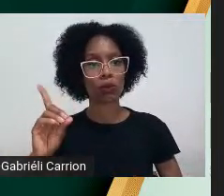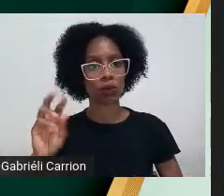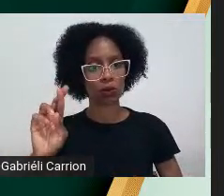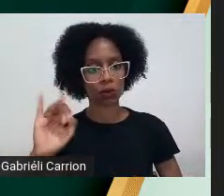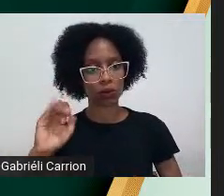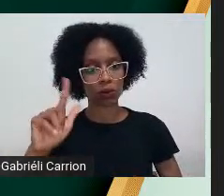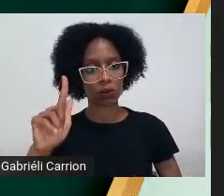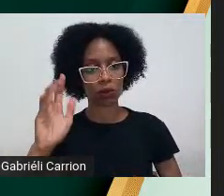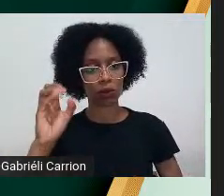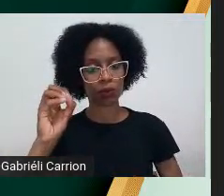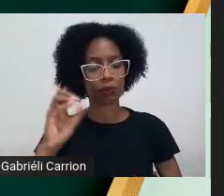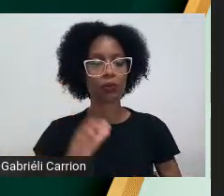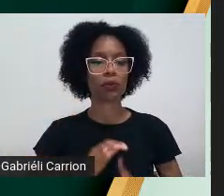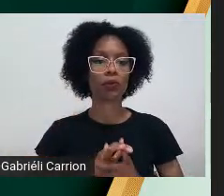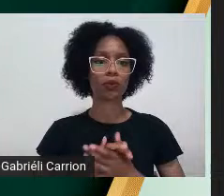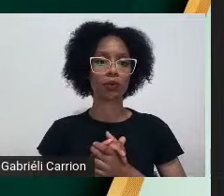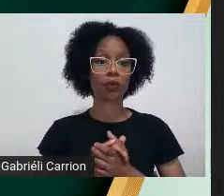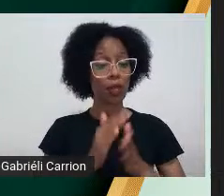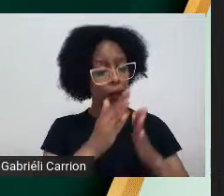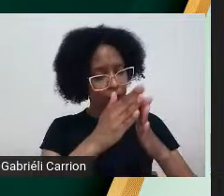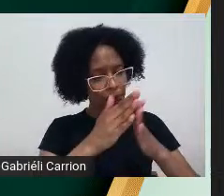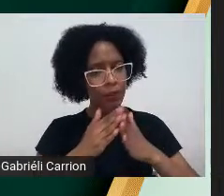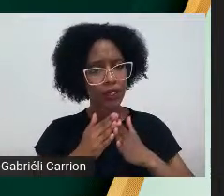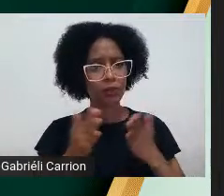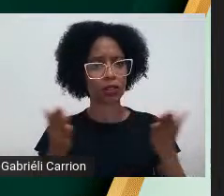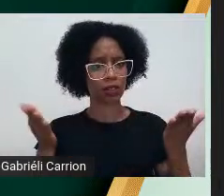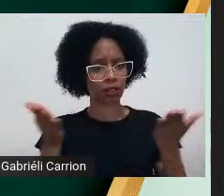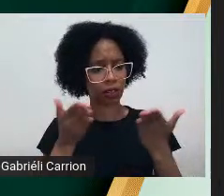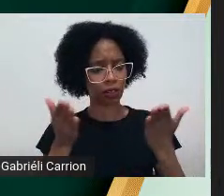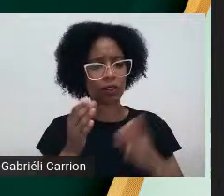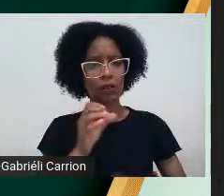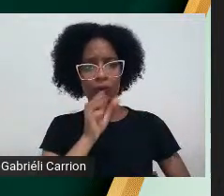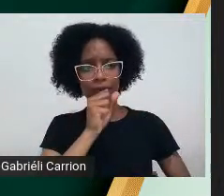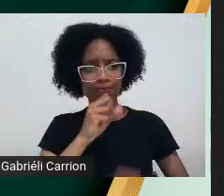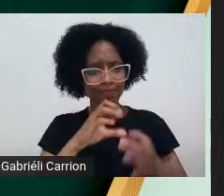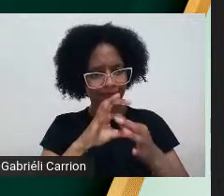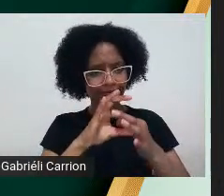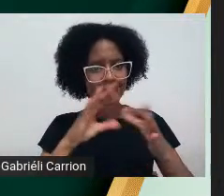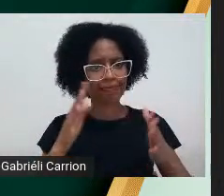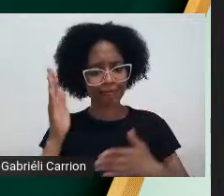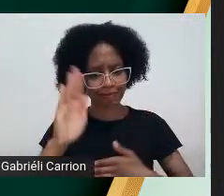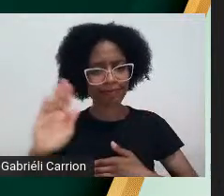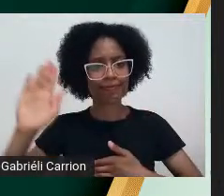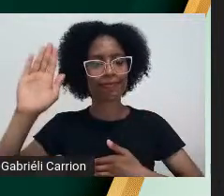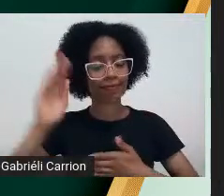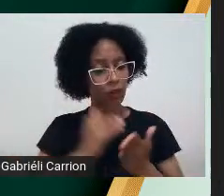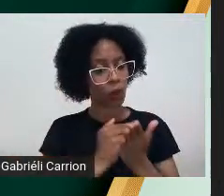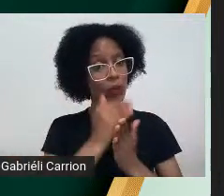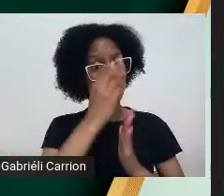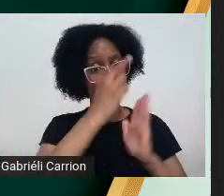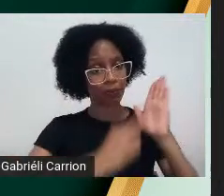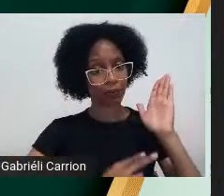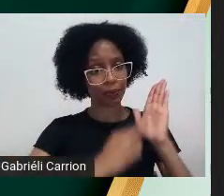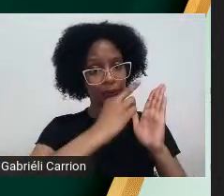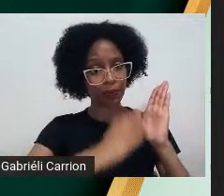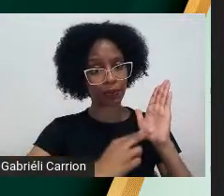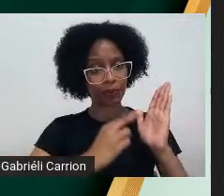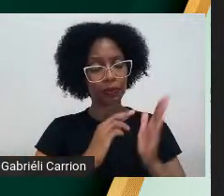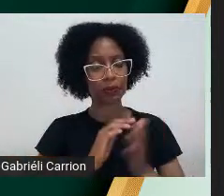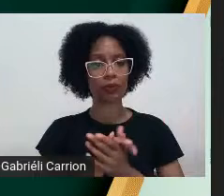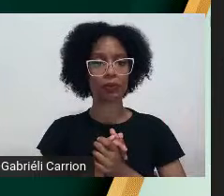Silva Saldanha. Solicitamos a graduando que abra seu microfone, erga sua mão direita e faça a leitura.